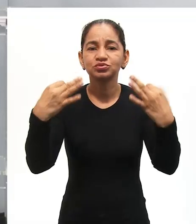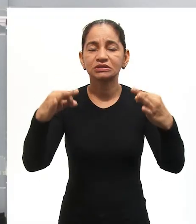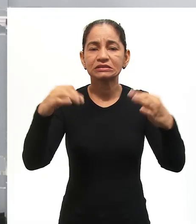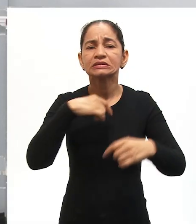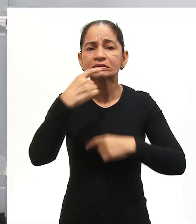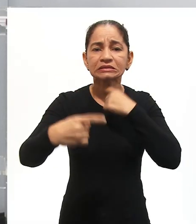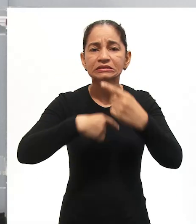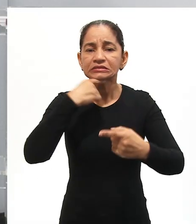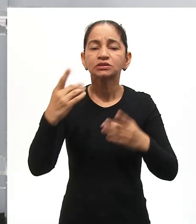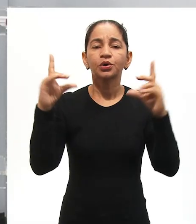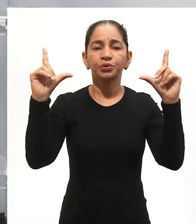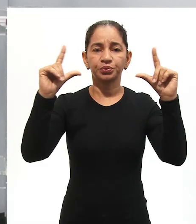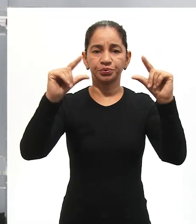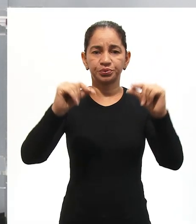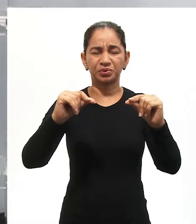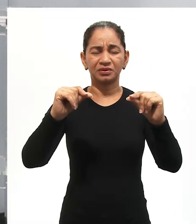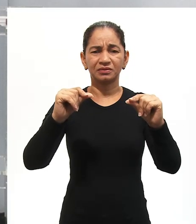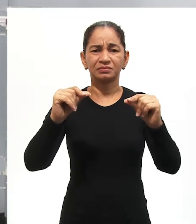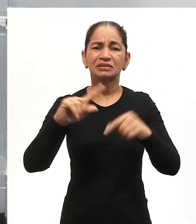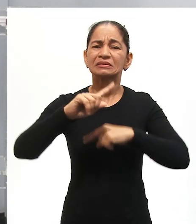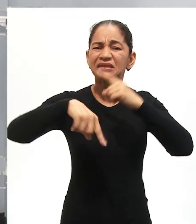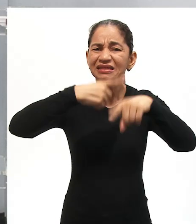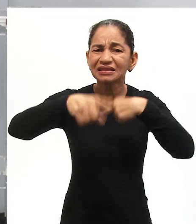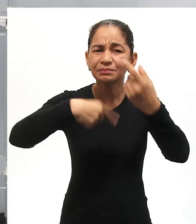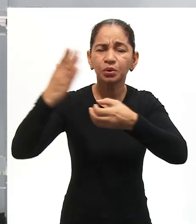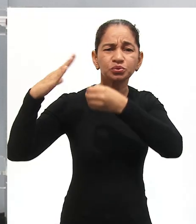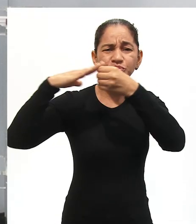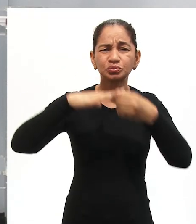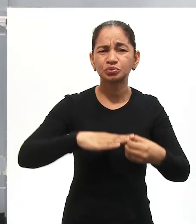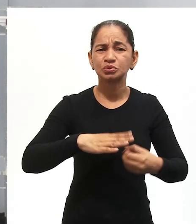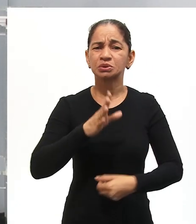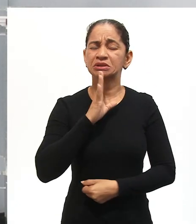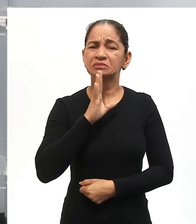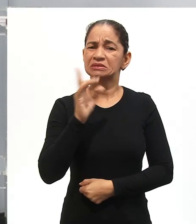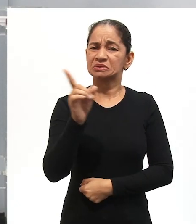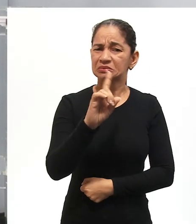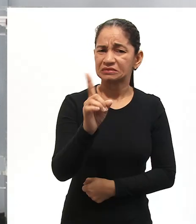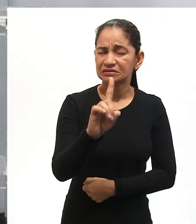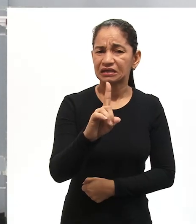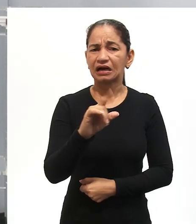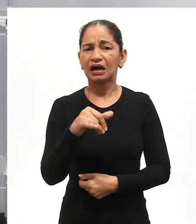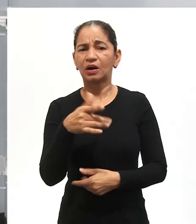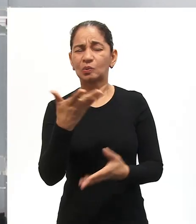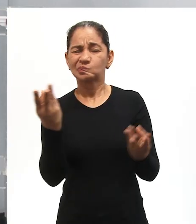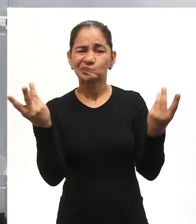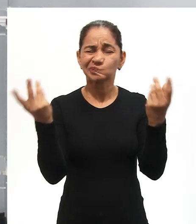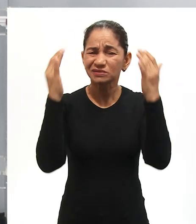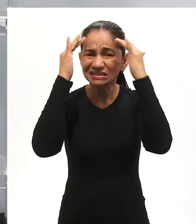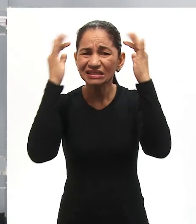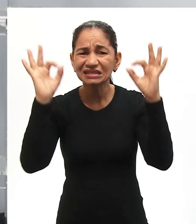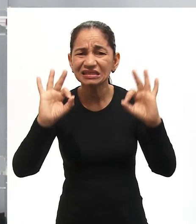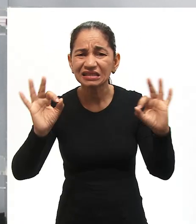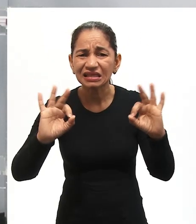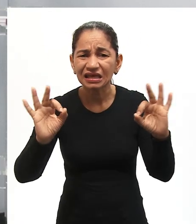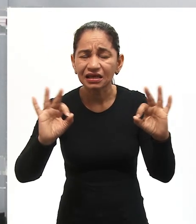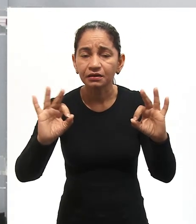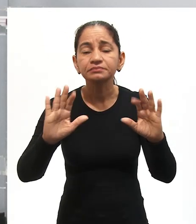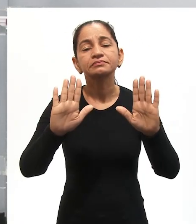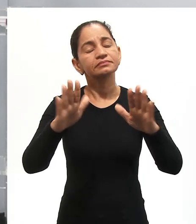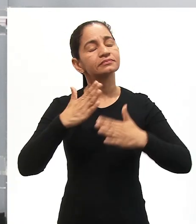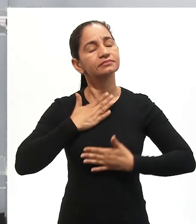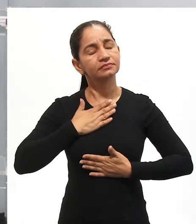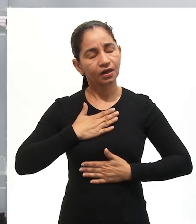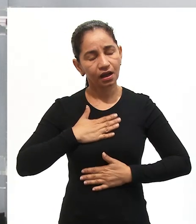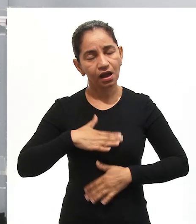esclarecer dúvidas, não pelo contrário, reprimir ali dentro dos seus julgamentos, do